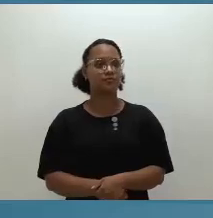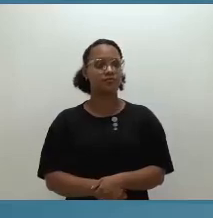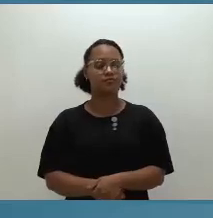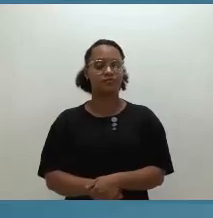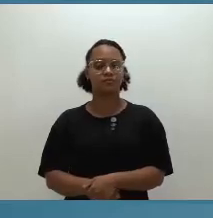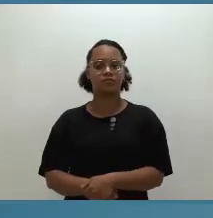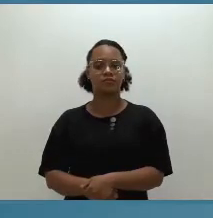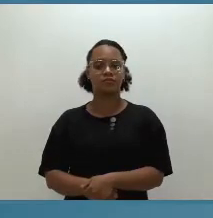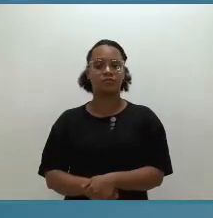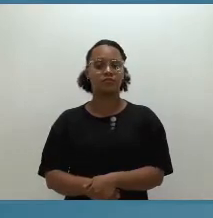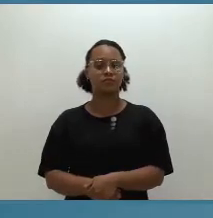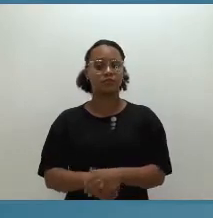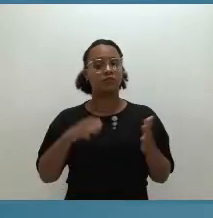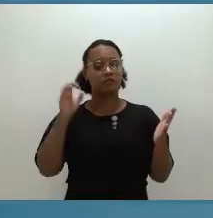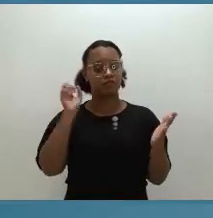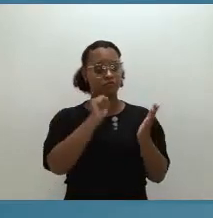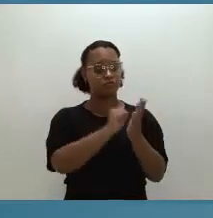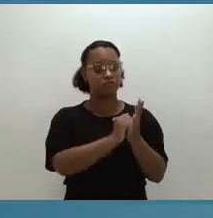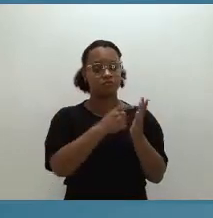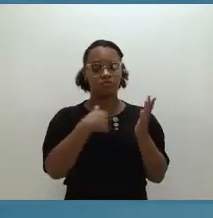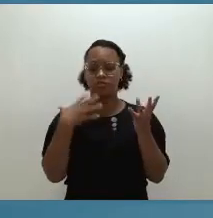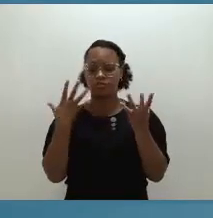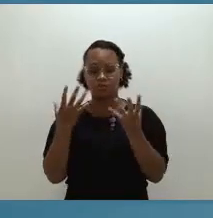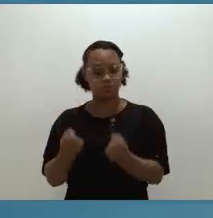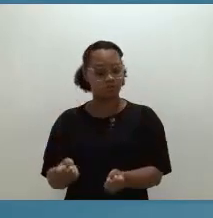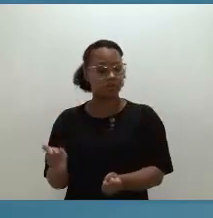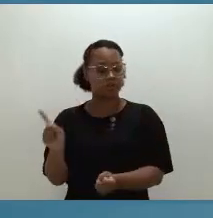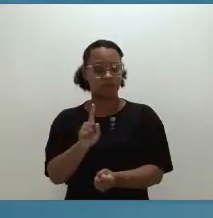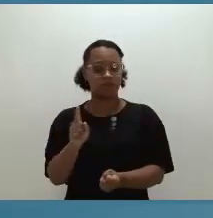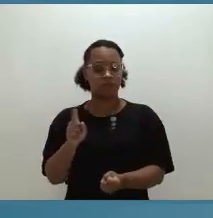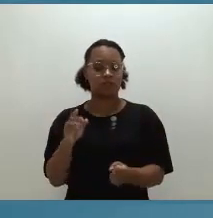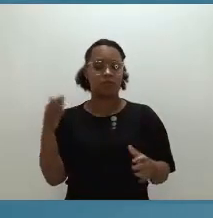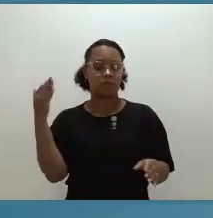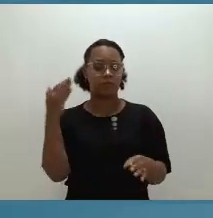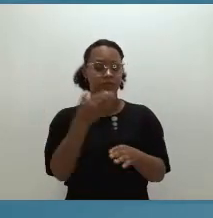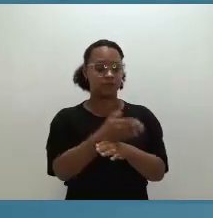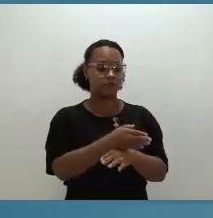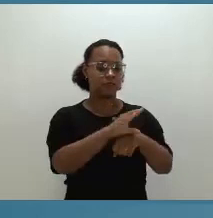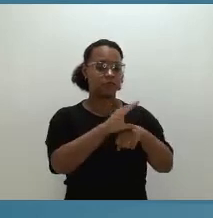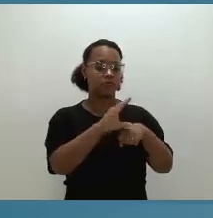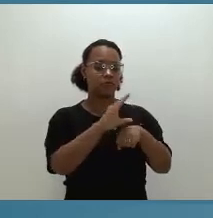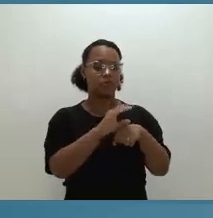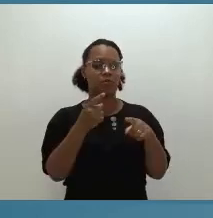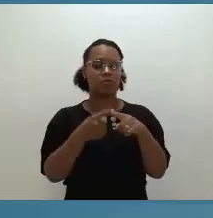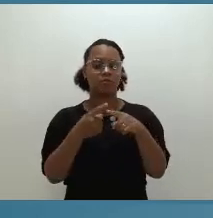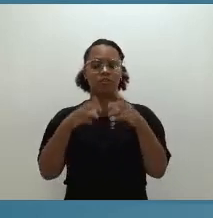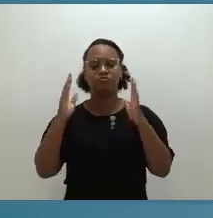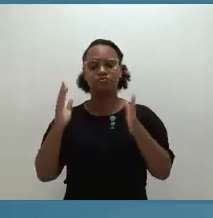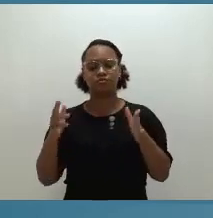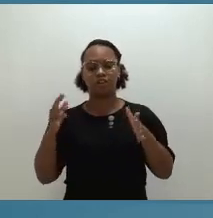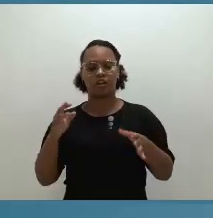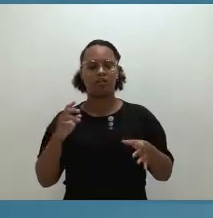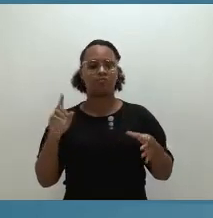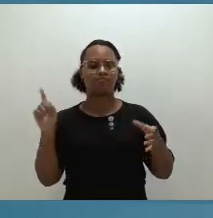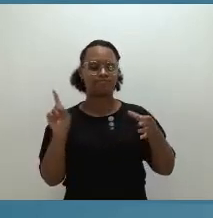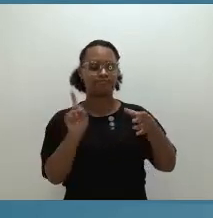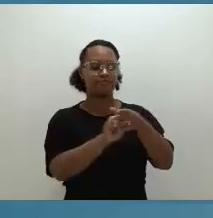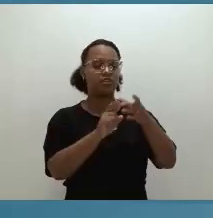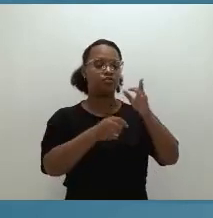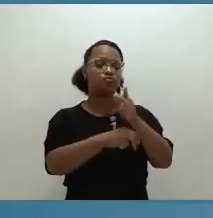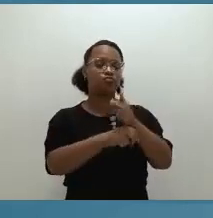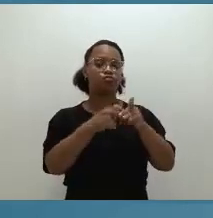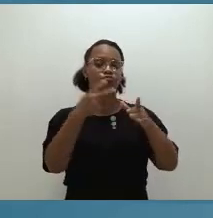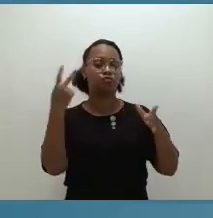do Conselho Recomendado, porque já tive conseguido duas vezes, duas gestões.